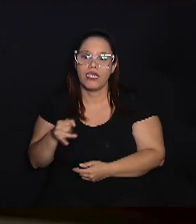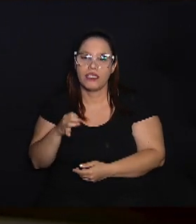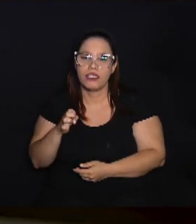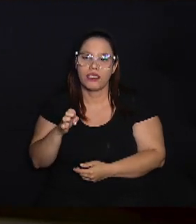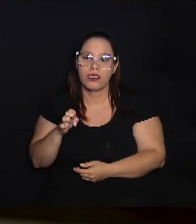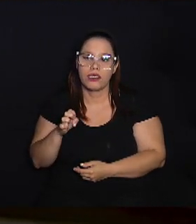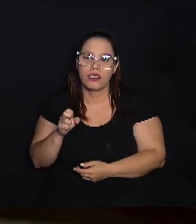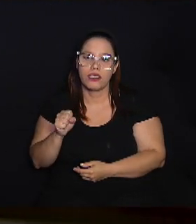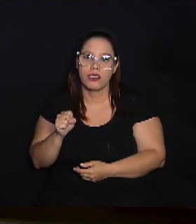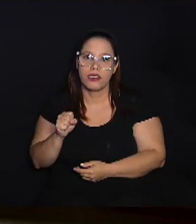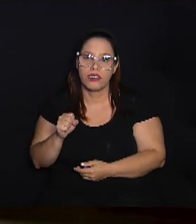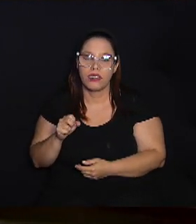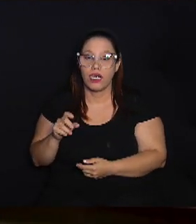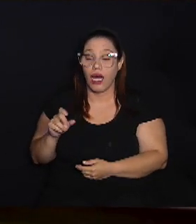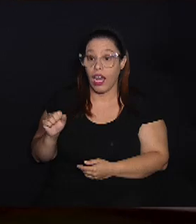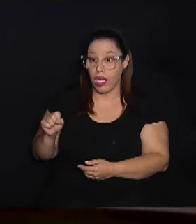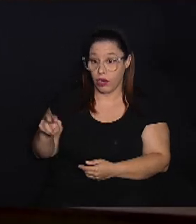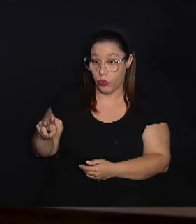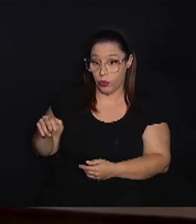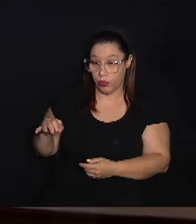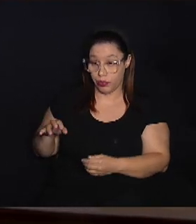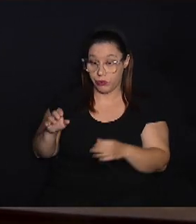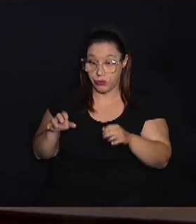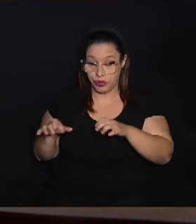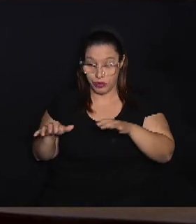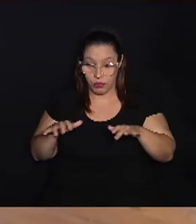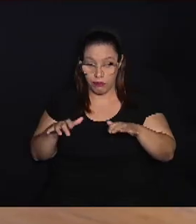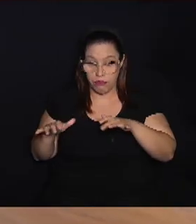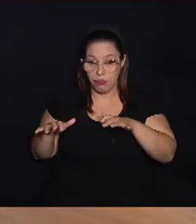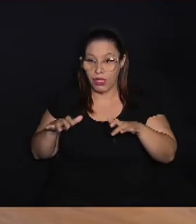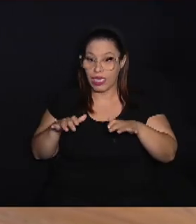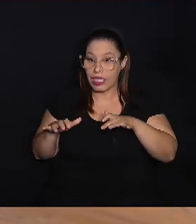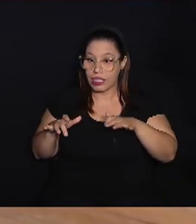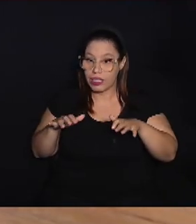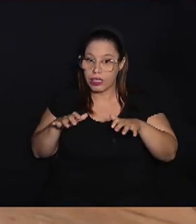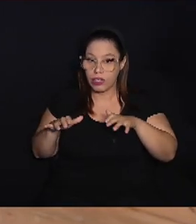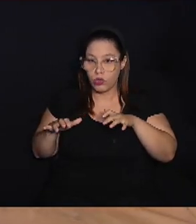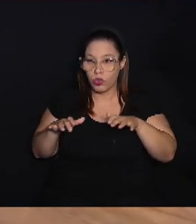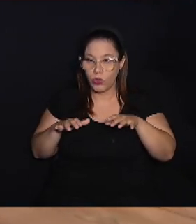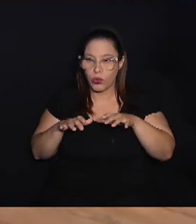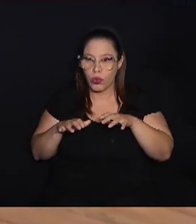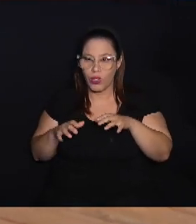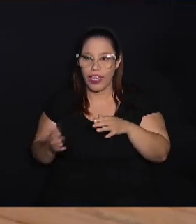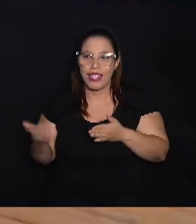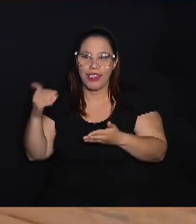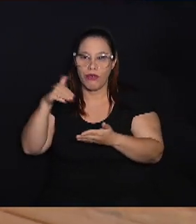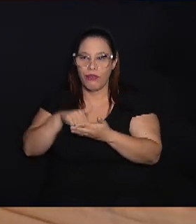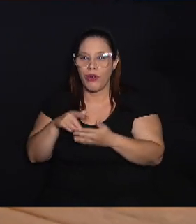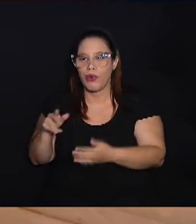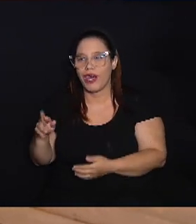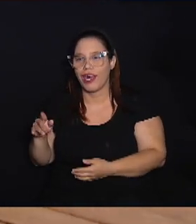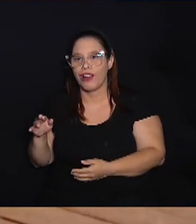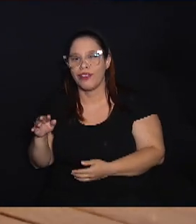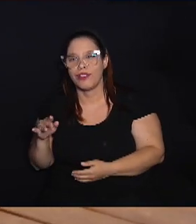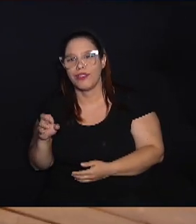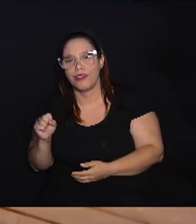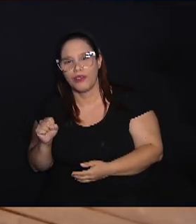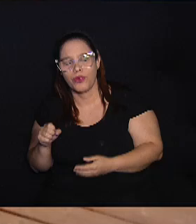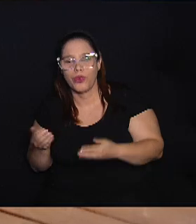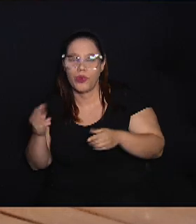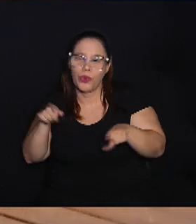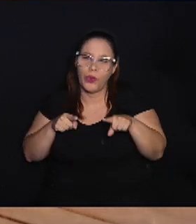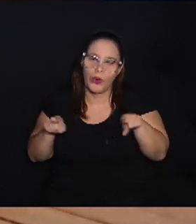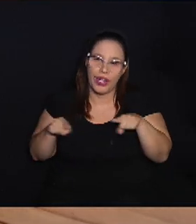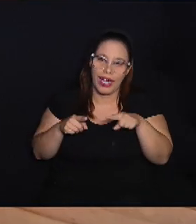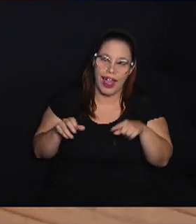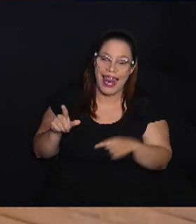anfiteatro um piano. E diz que esse piano também à noite ele toca, que é o Carlos Gomes que vem tocar. Mas eu nunca ouvi nada, são lendas